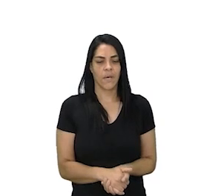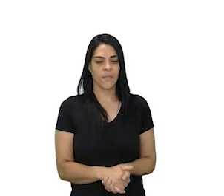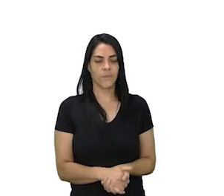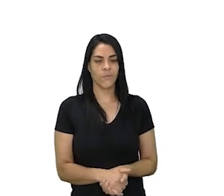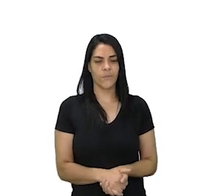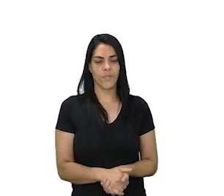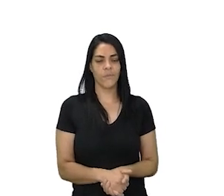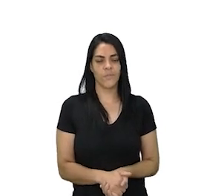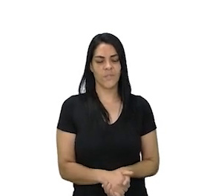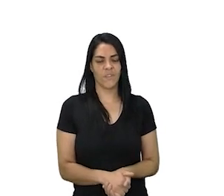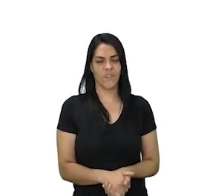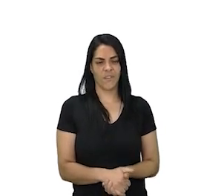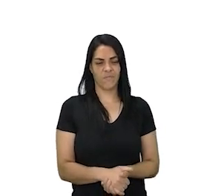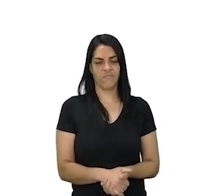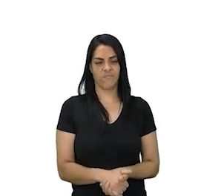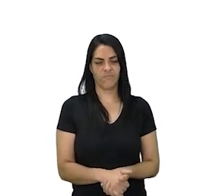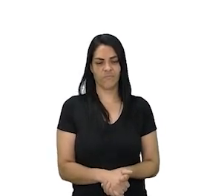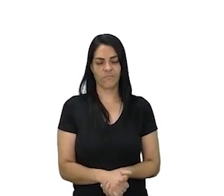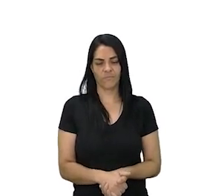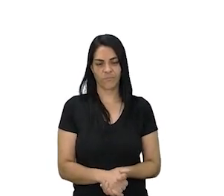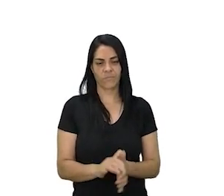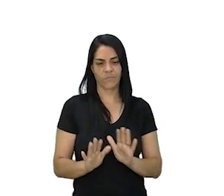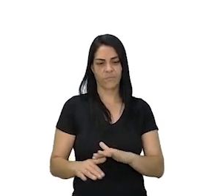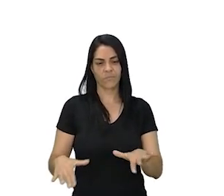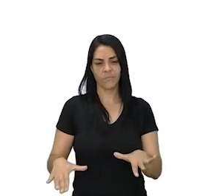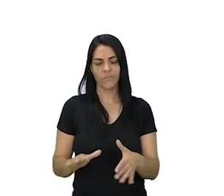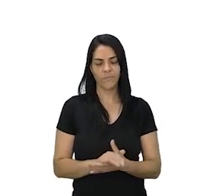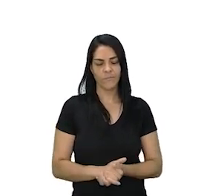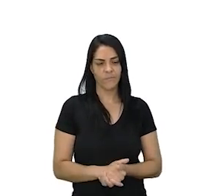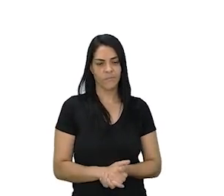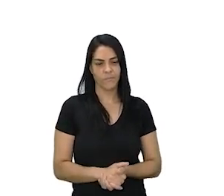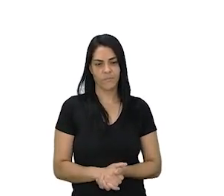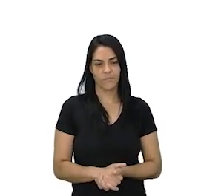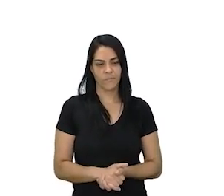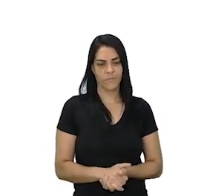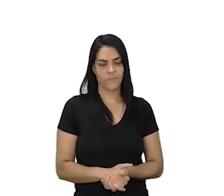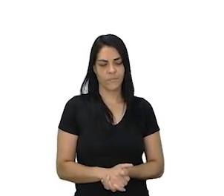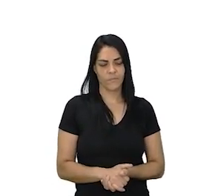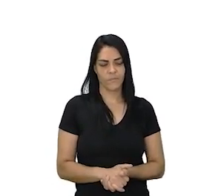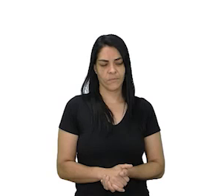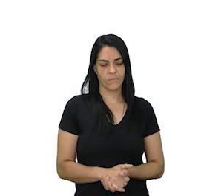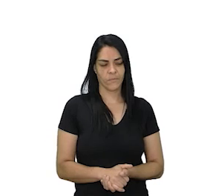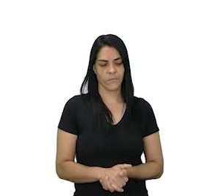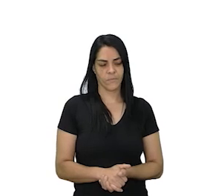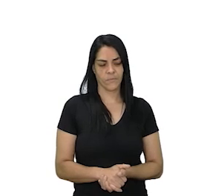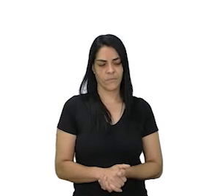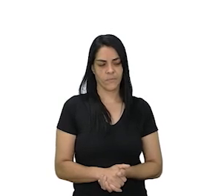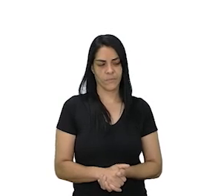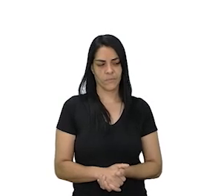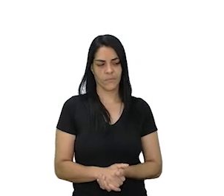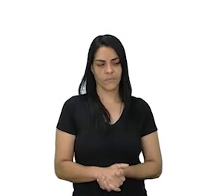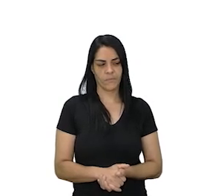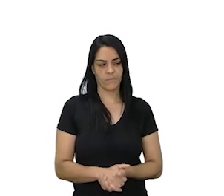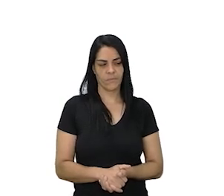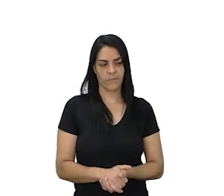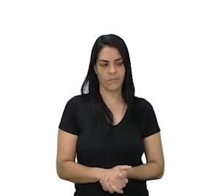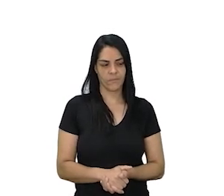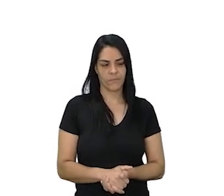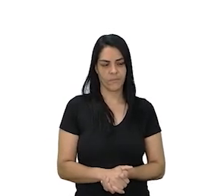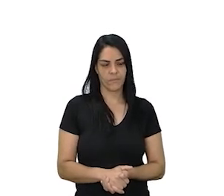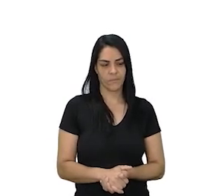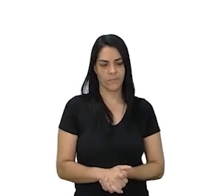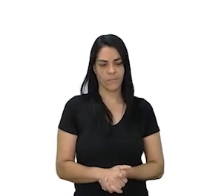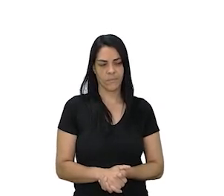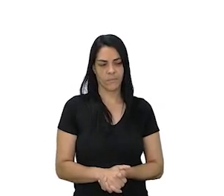que as crianças possam identificá-las, né, a partir de uma referência, que foi, no nosso caso